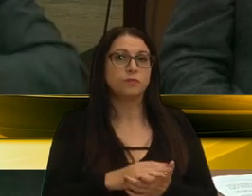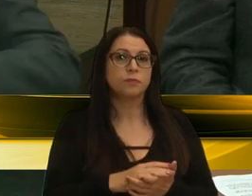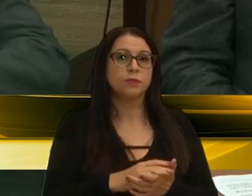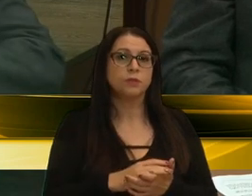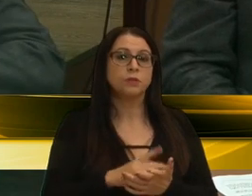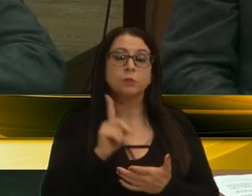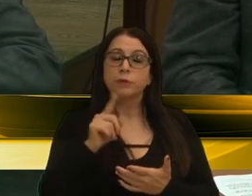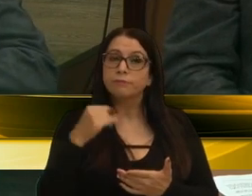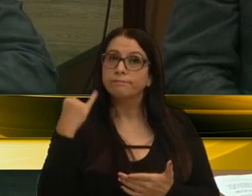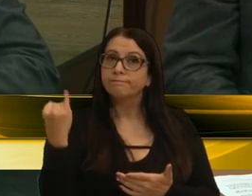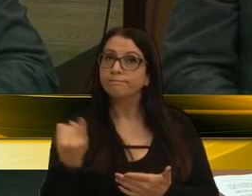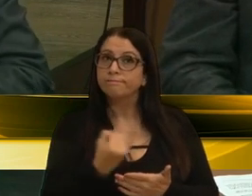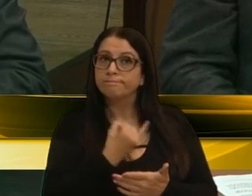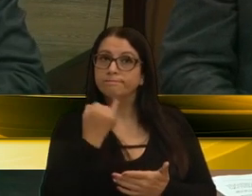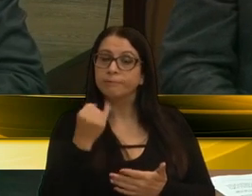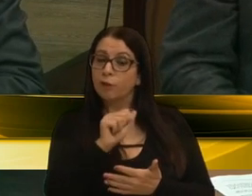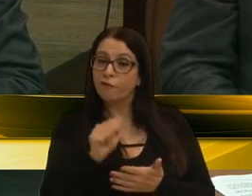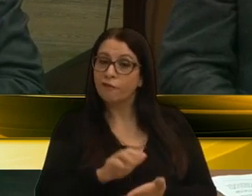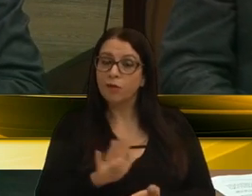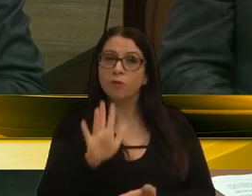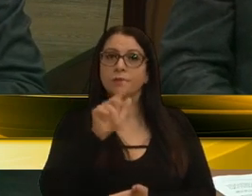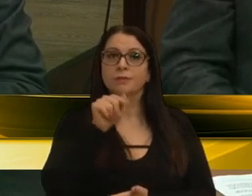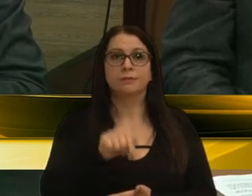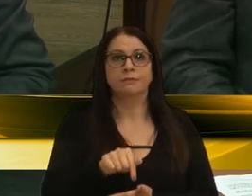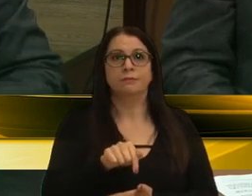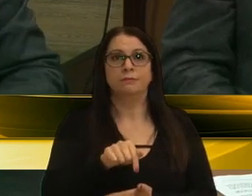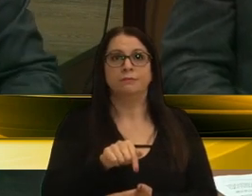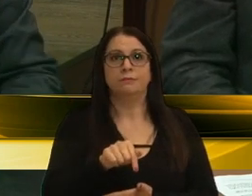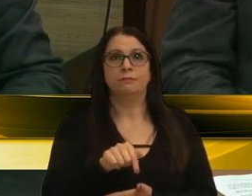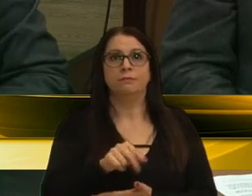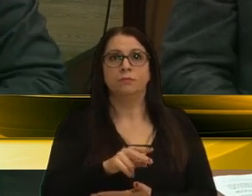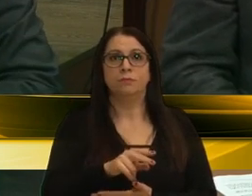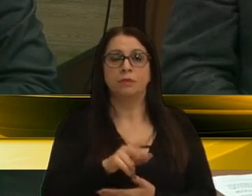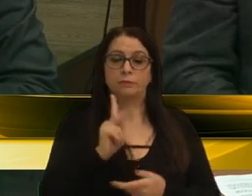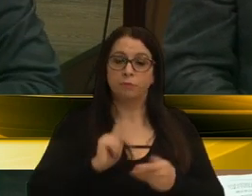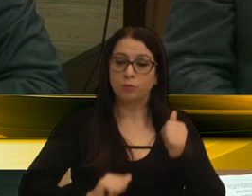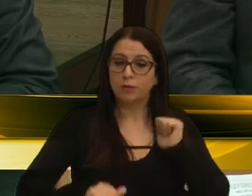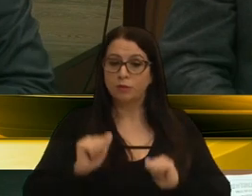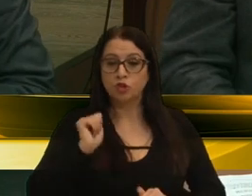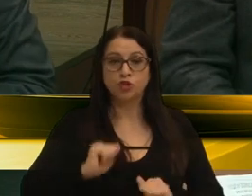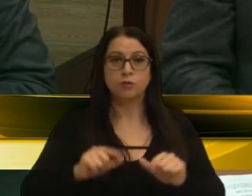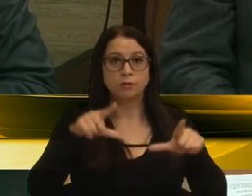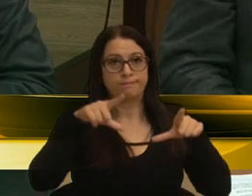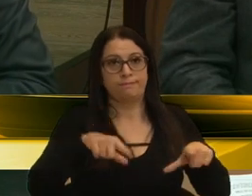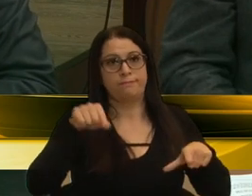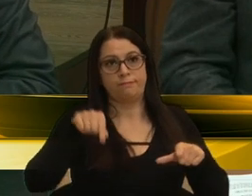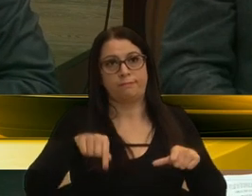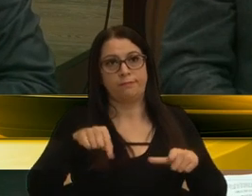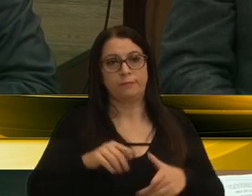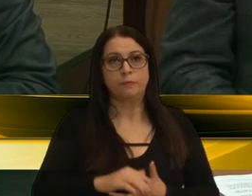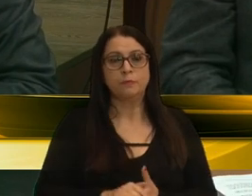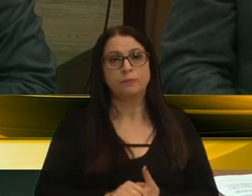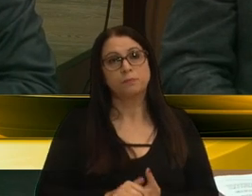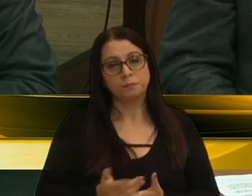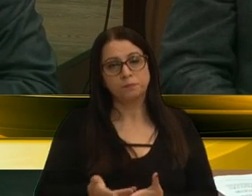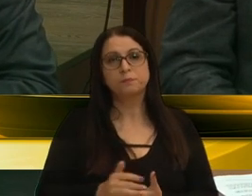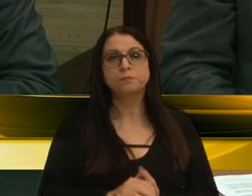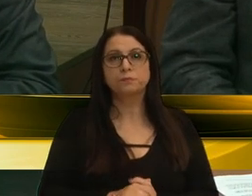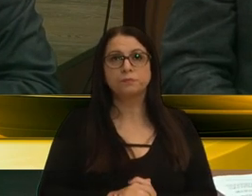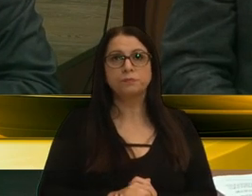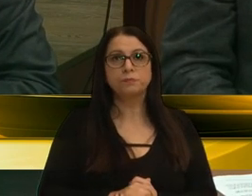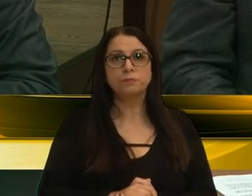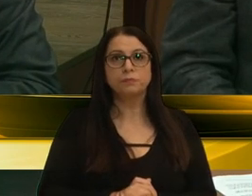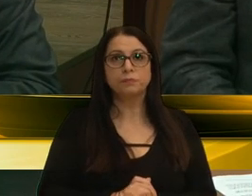quanto é importante a valorização dos nossos artistas locais então é